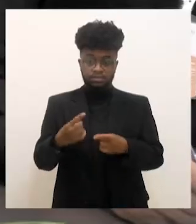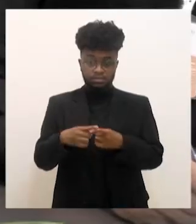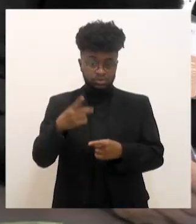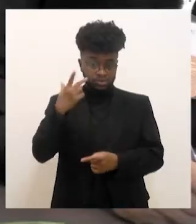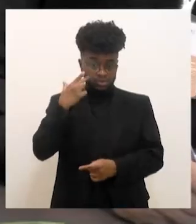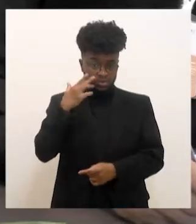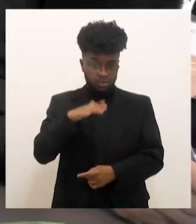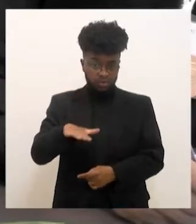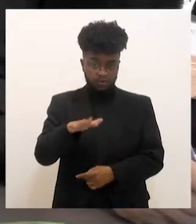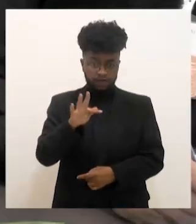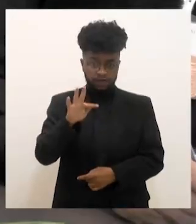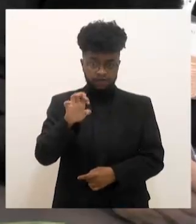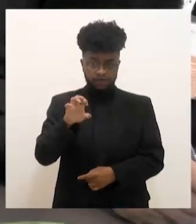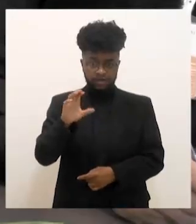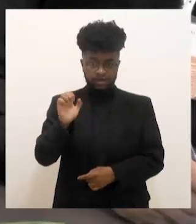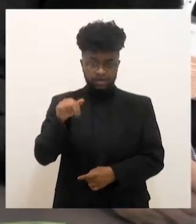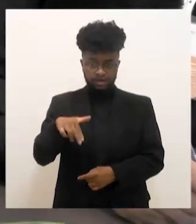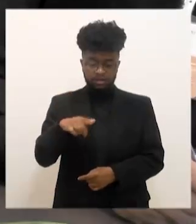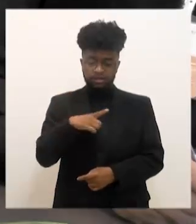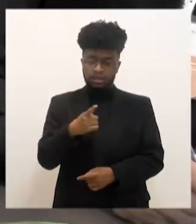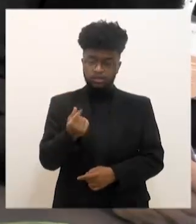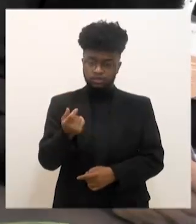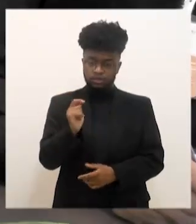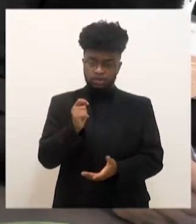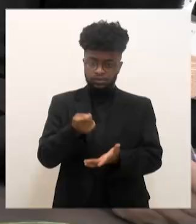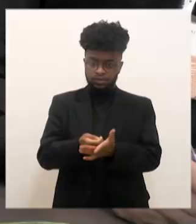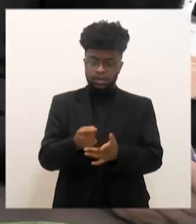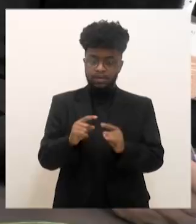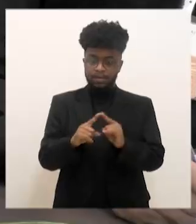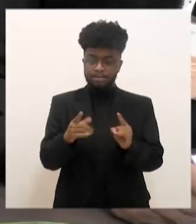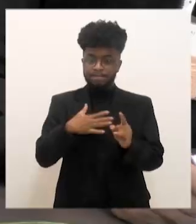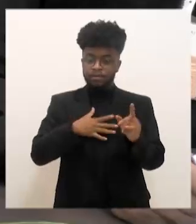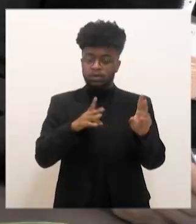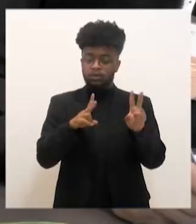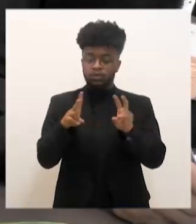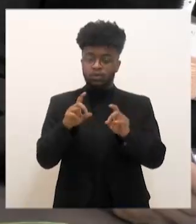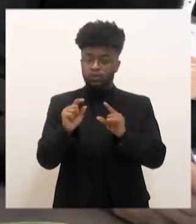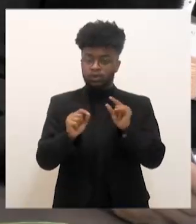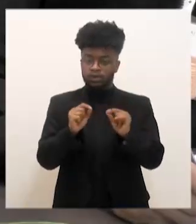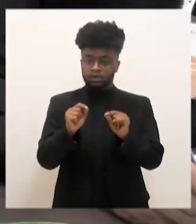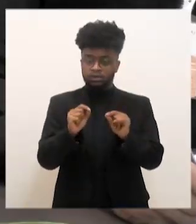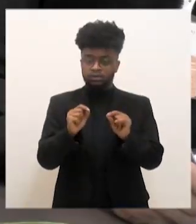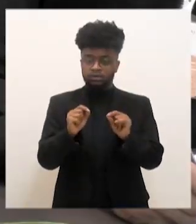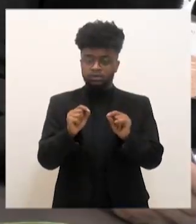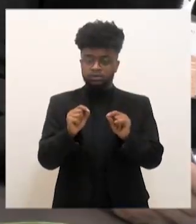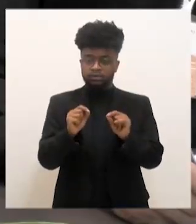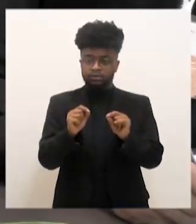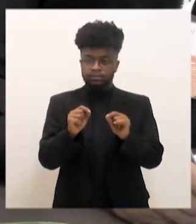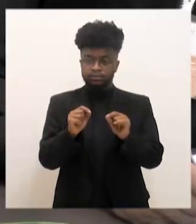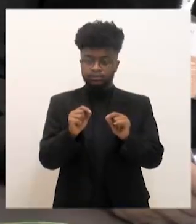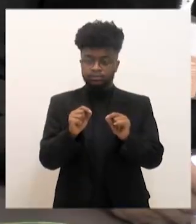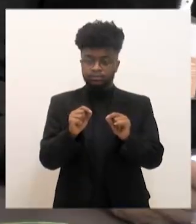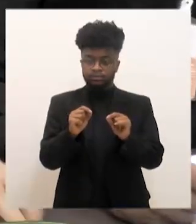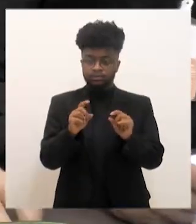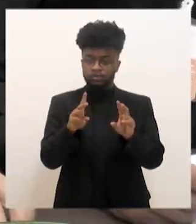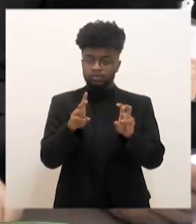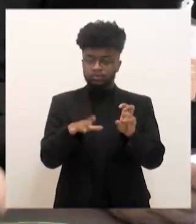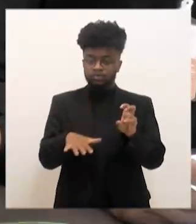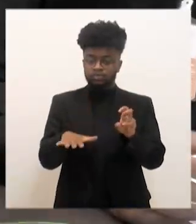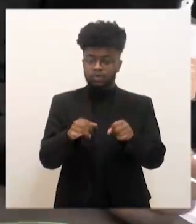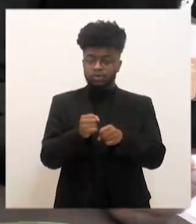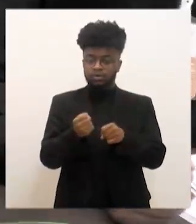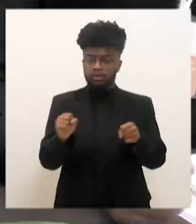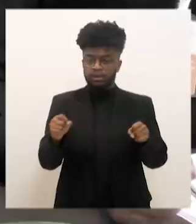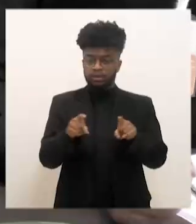Normalmente, o próprio FECAM tem recursos para isso. A minha questão é a dimensão e